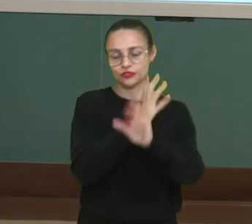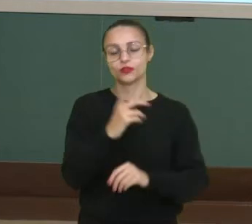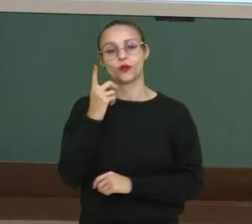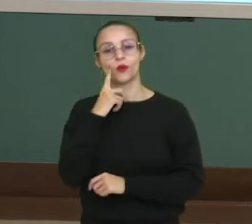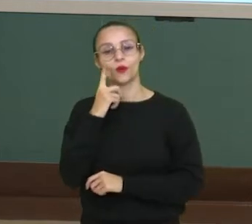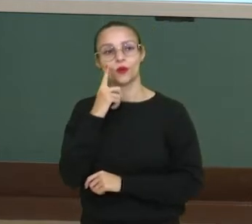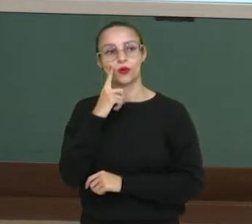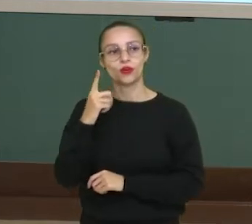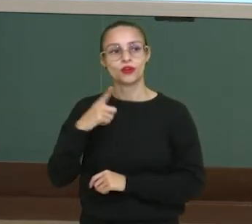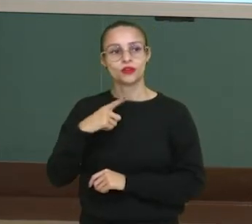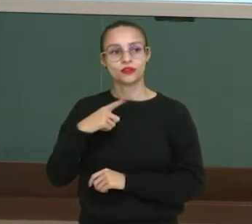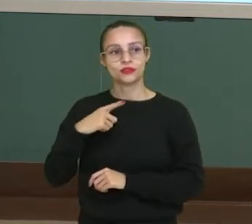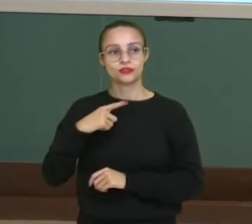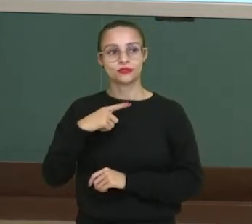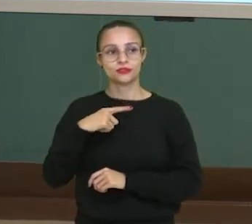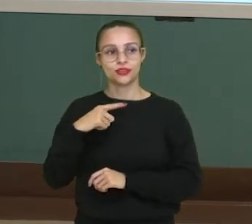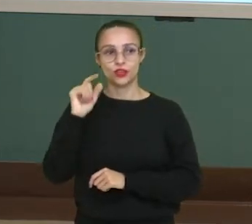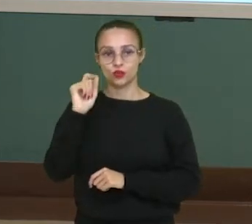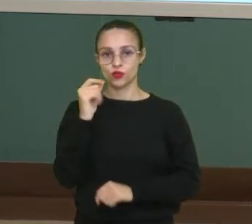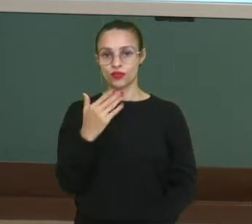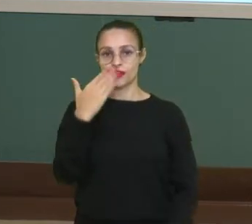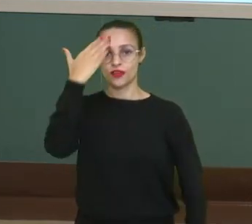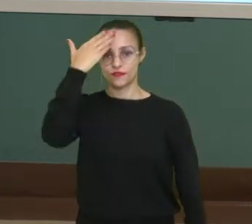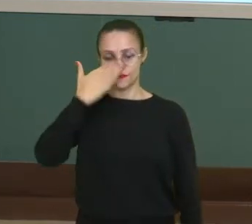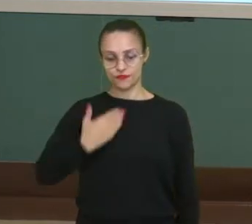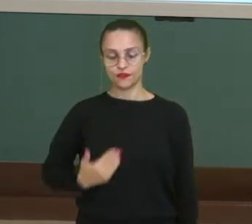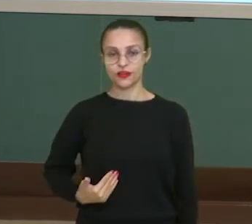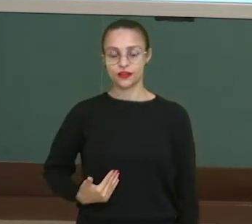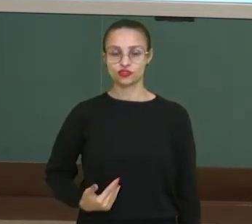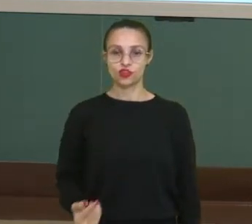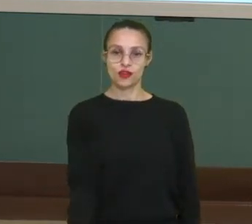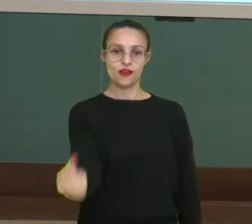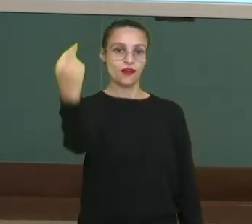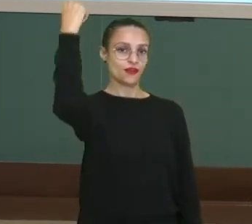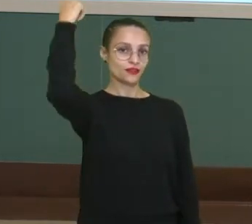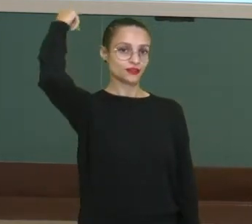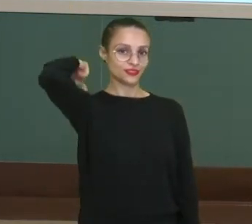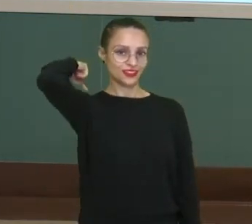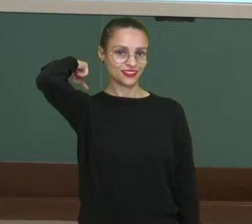região anterior, ou seja, à frente, e posterior,